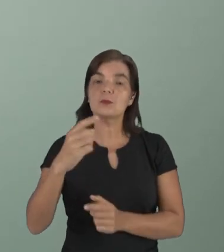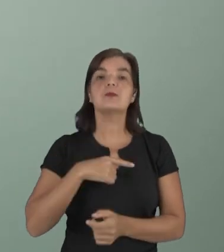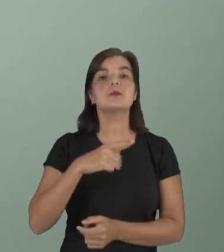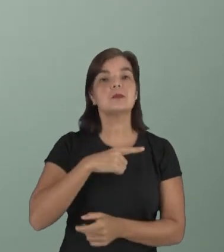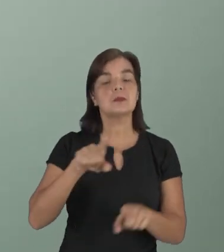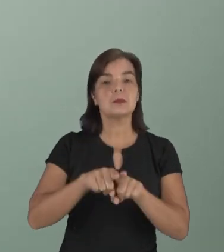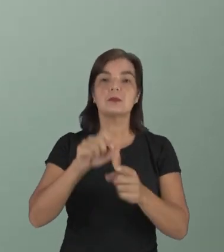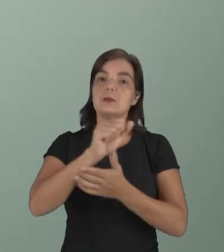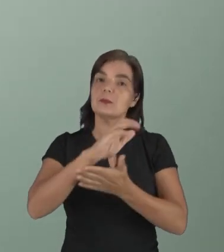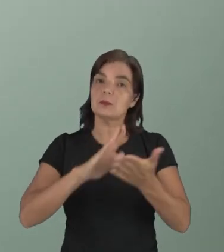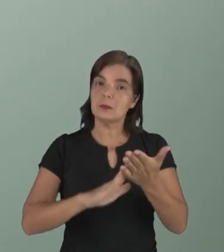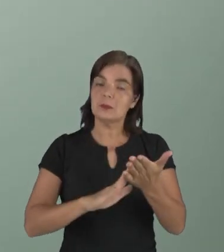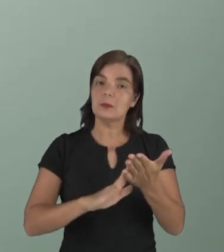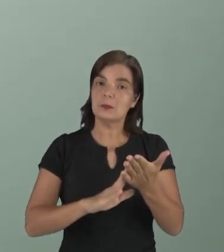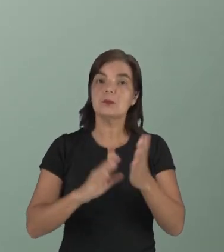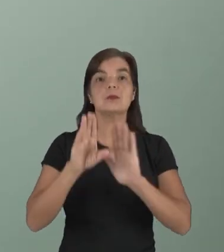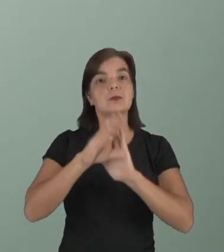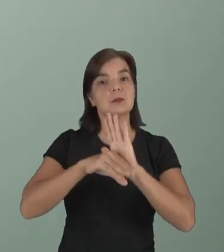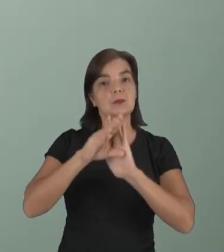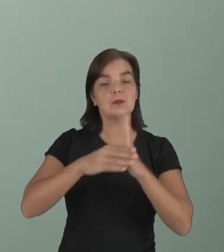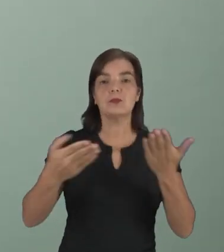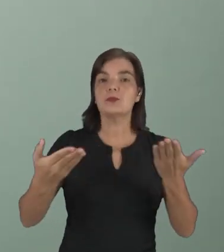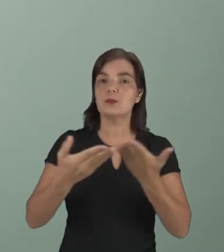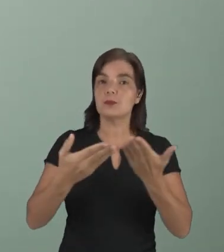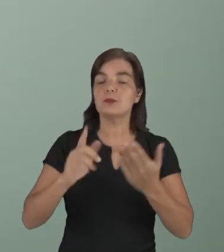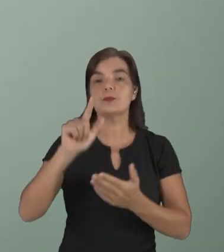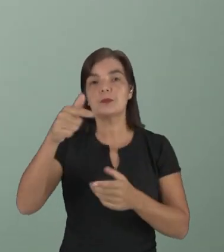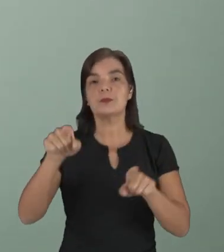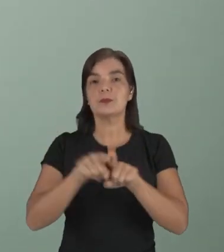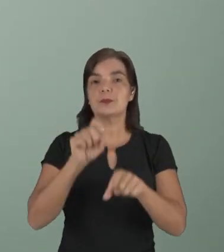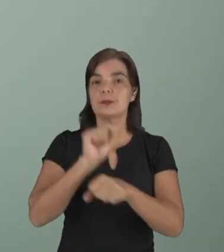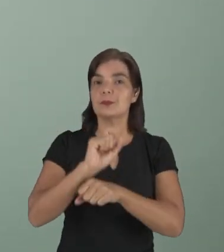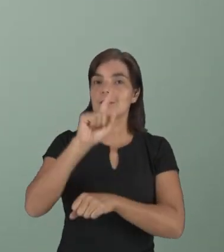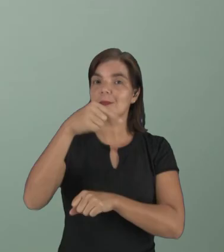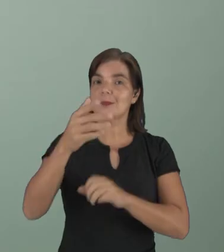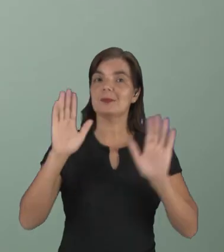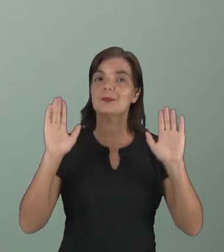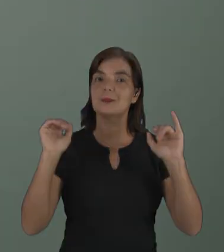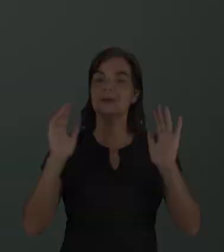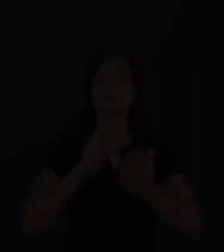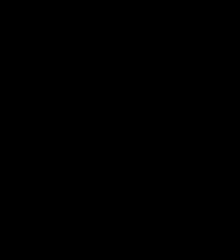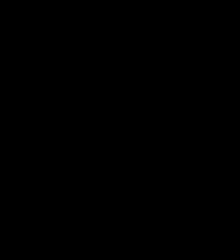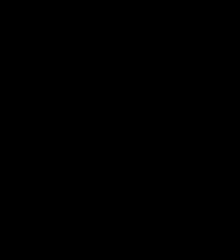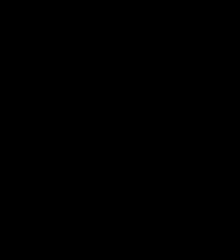Eduque para ter acesso a atividades desse conteúdo e de outros. Eu te espero aqui na próxima.